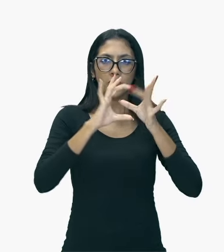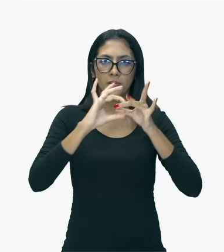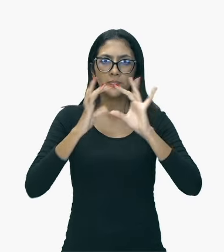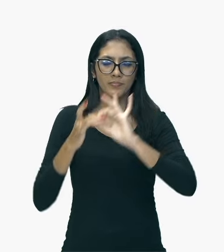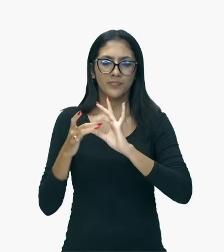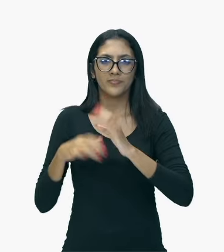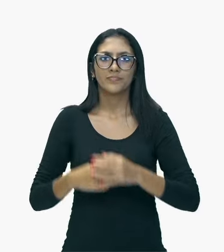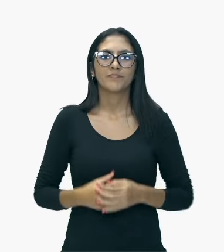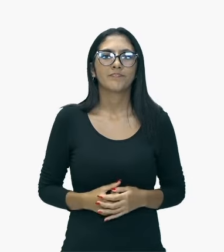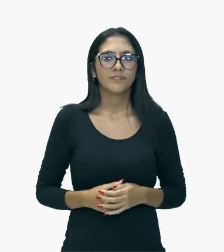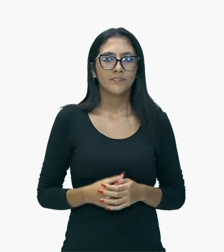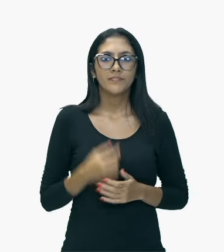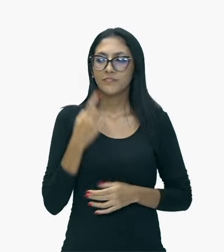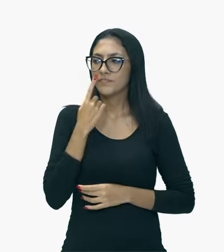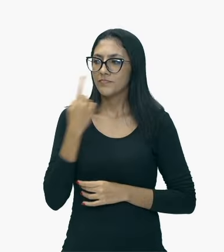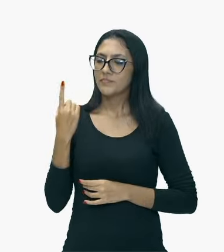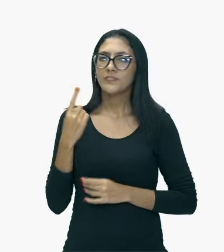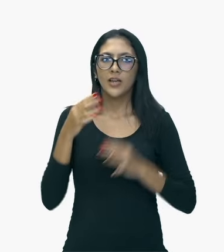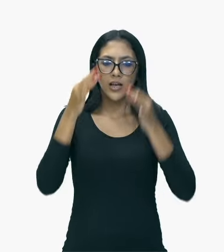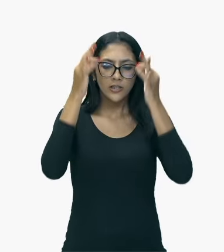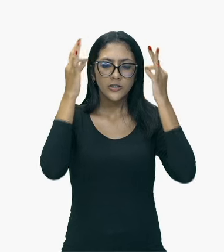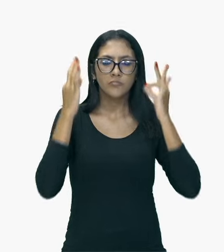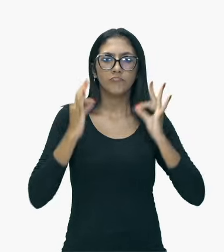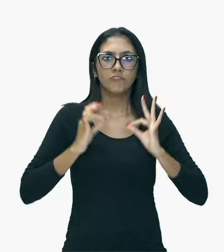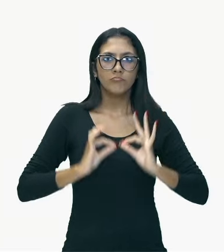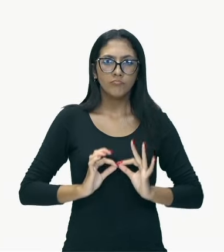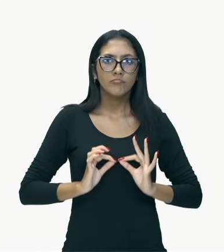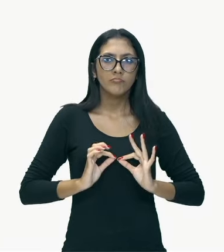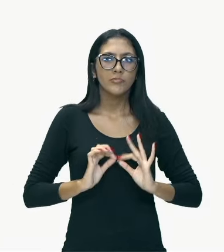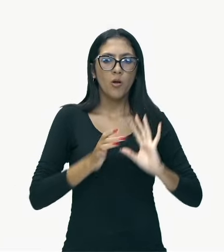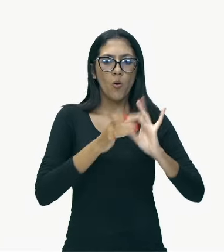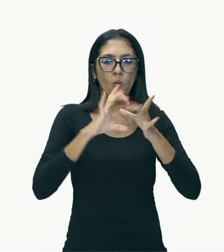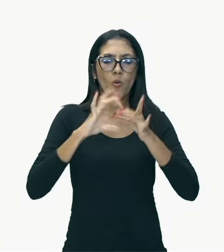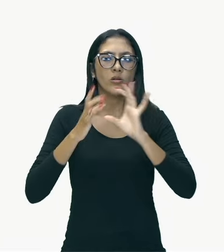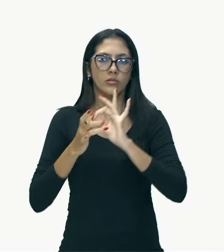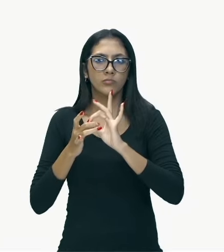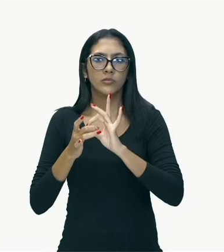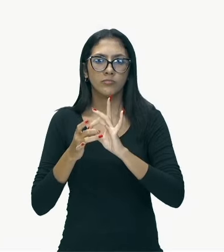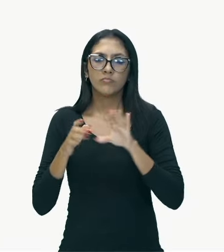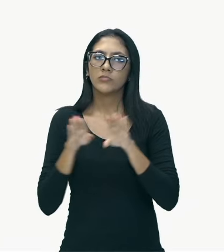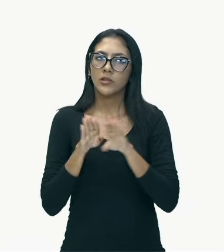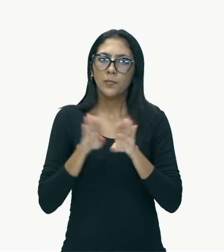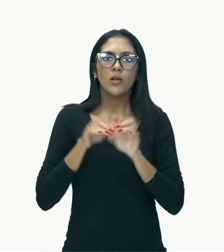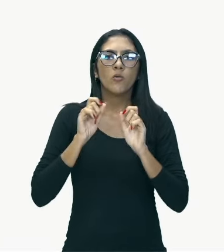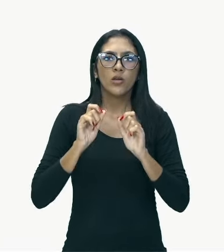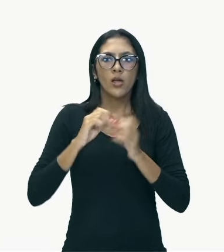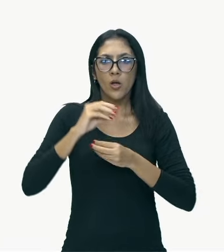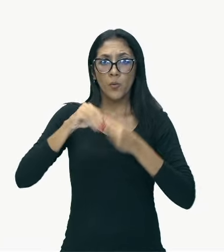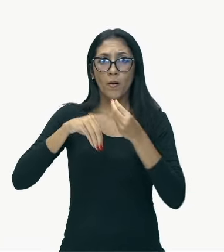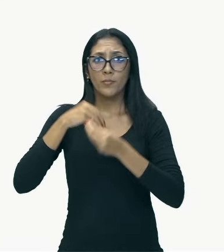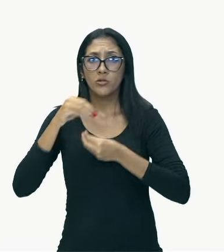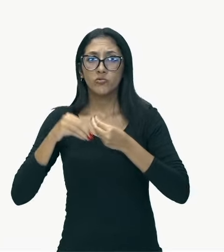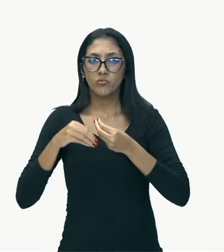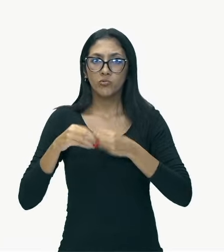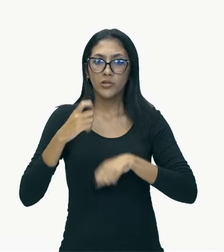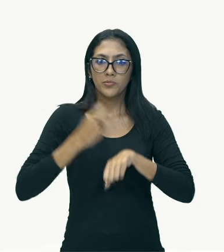As medalhas olímpicas, elas são exemplos de soluções sólidas. Vocês sabiam